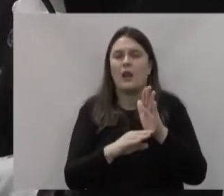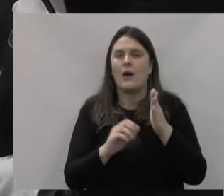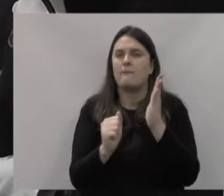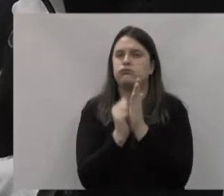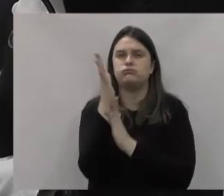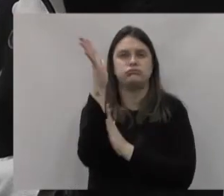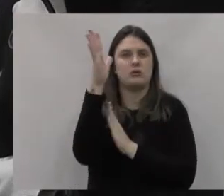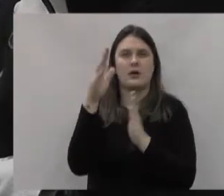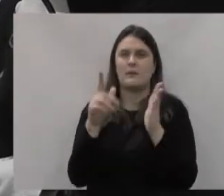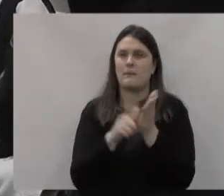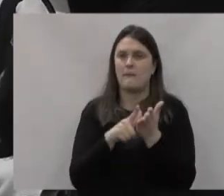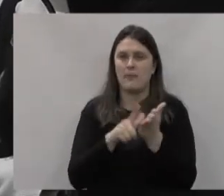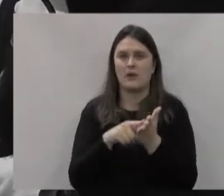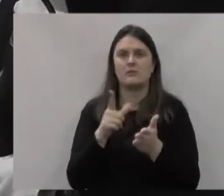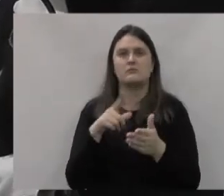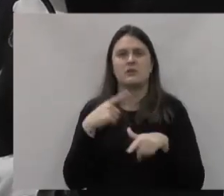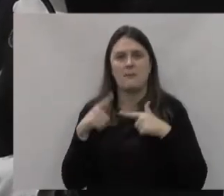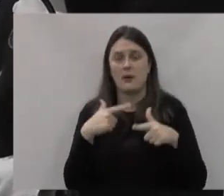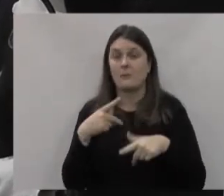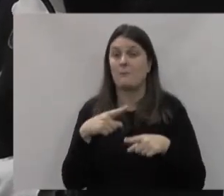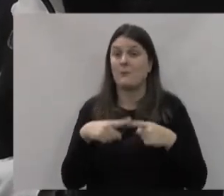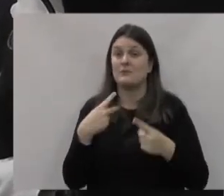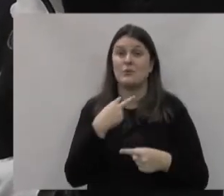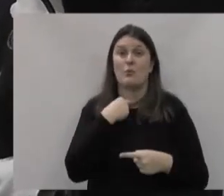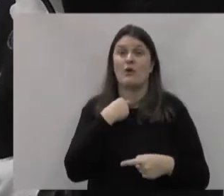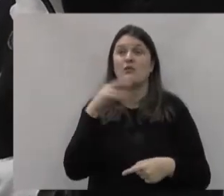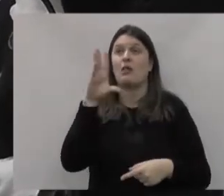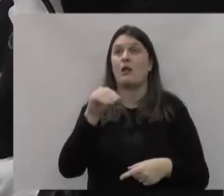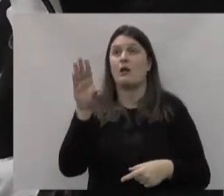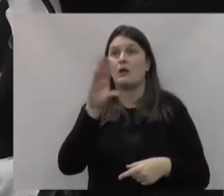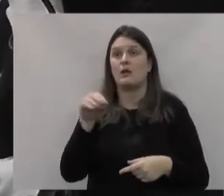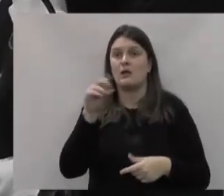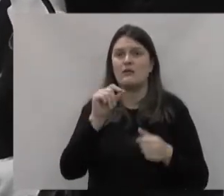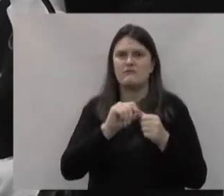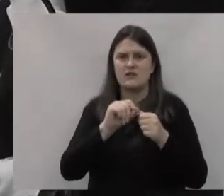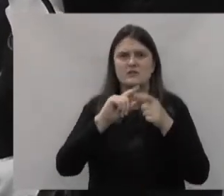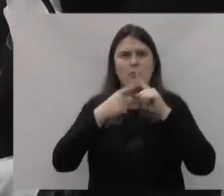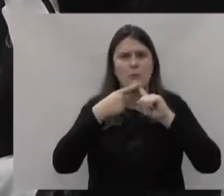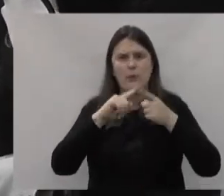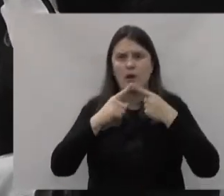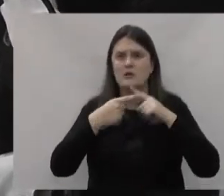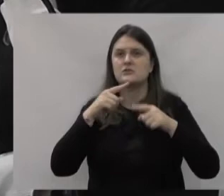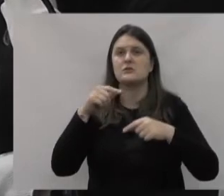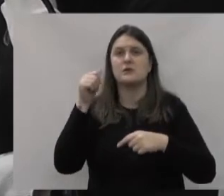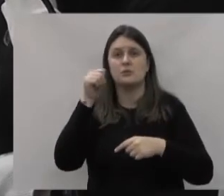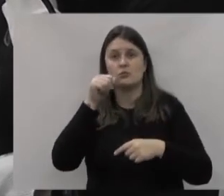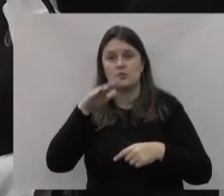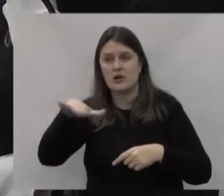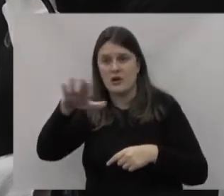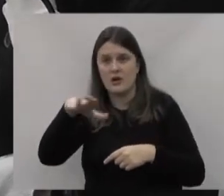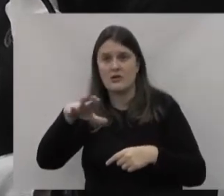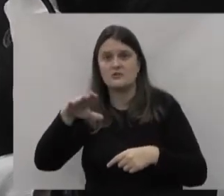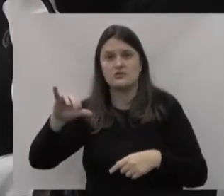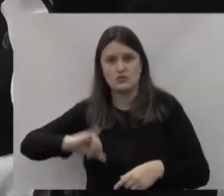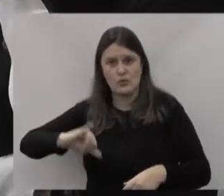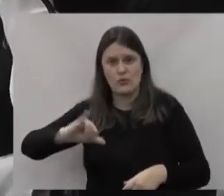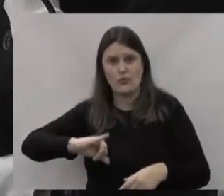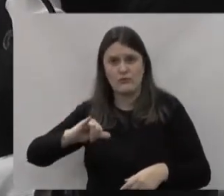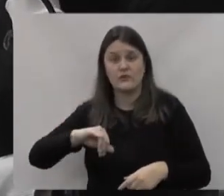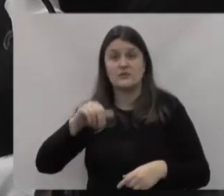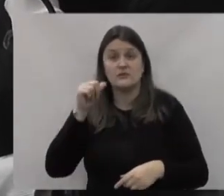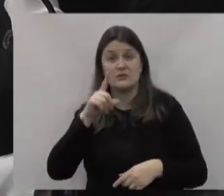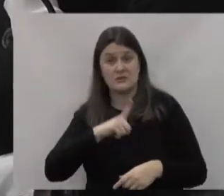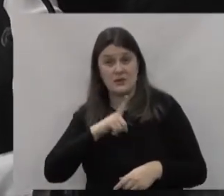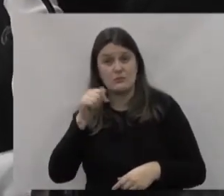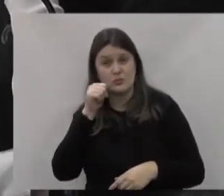existe muita coisa para ser feita, e a gente não pode ficar falando e fazendo promessas vagas a mulheres que estão em situação de violência, que estão